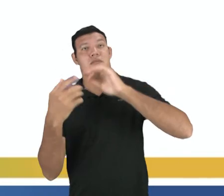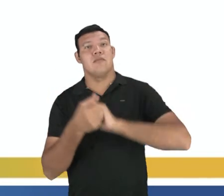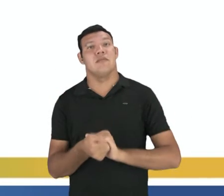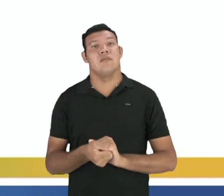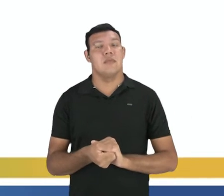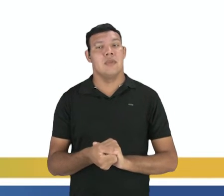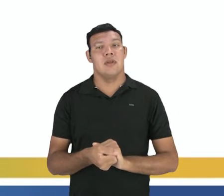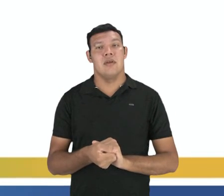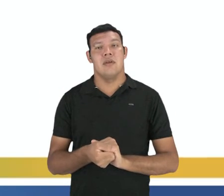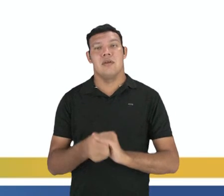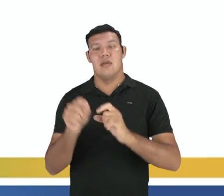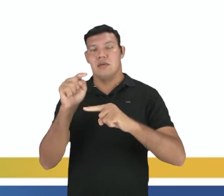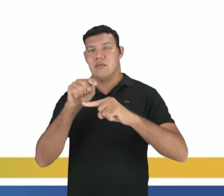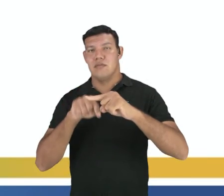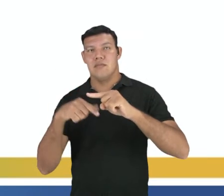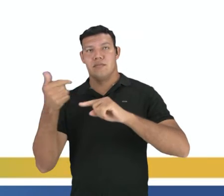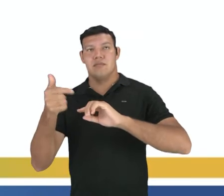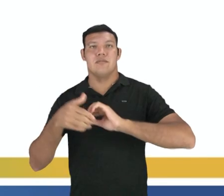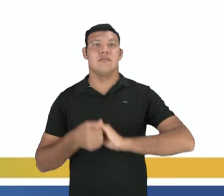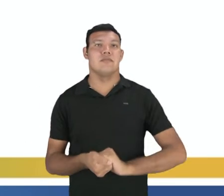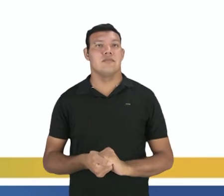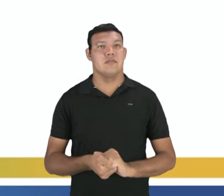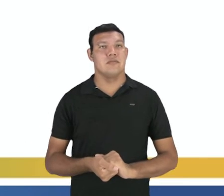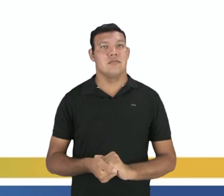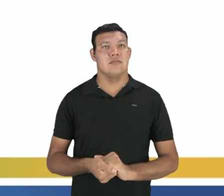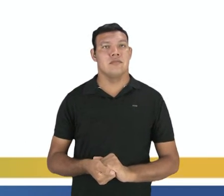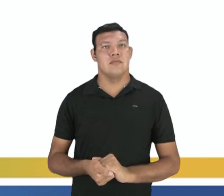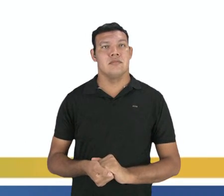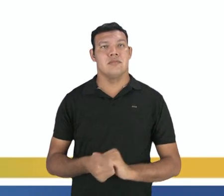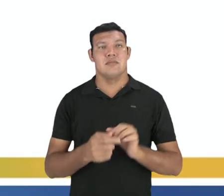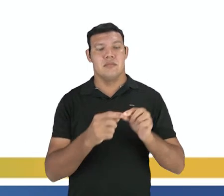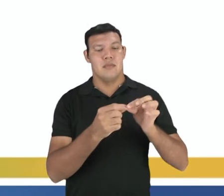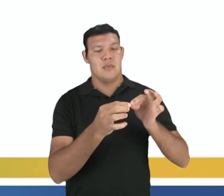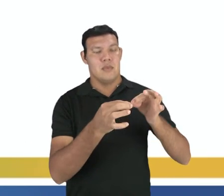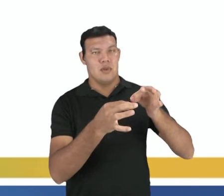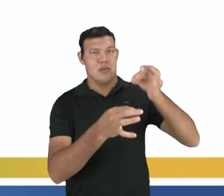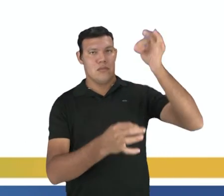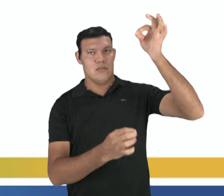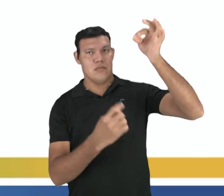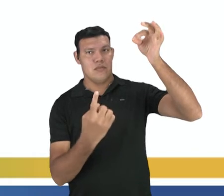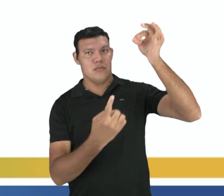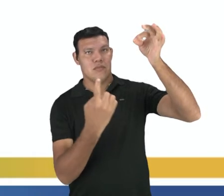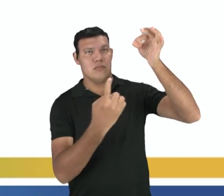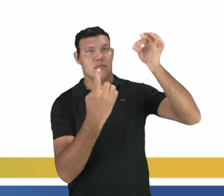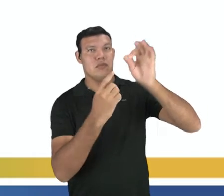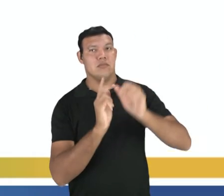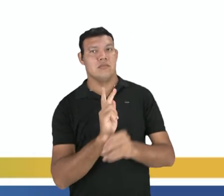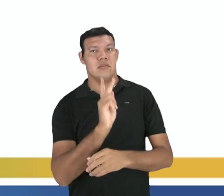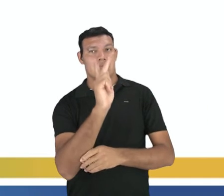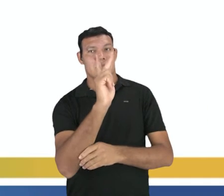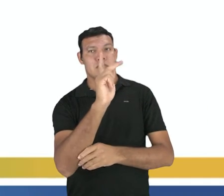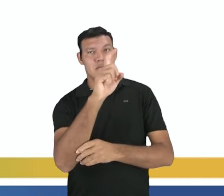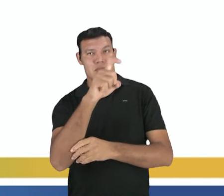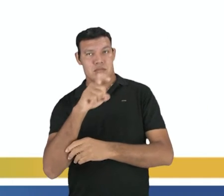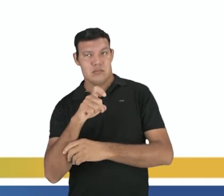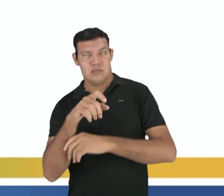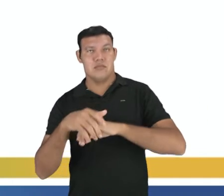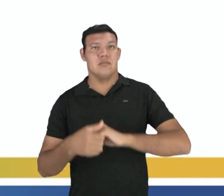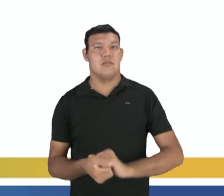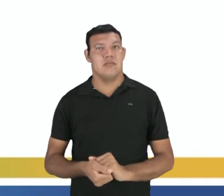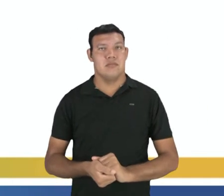Tá qual é a altura dele a outra dele é essa altura aqui ó que é a força cá X